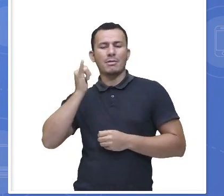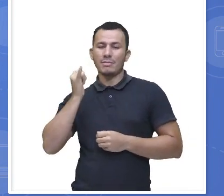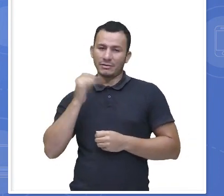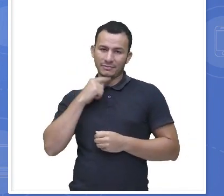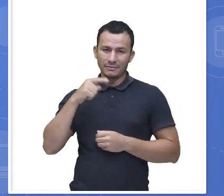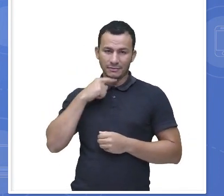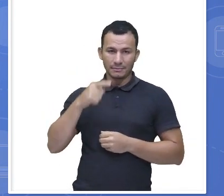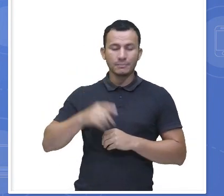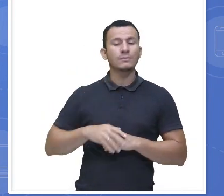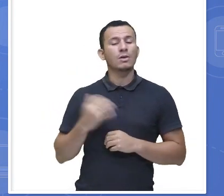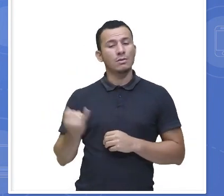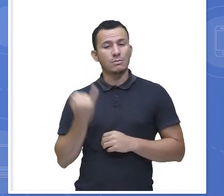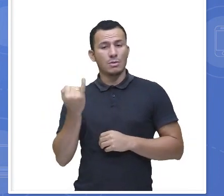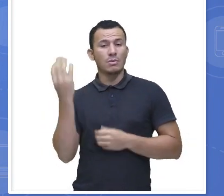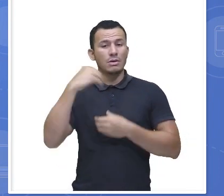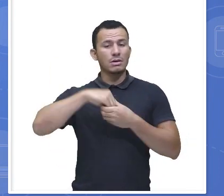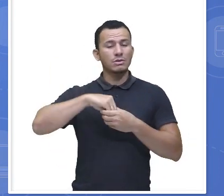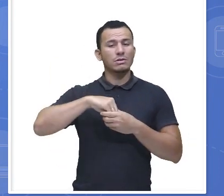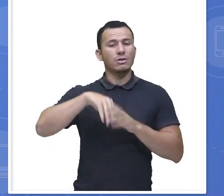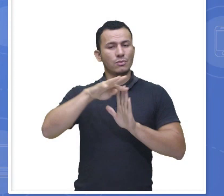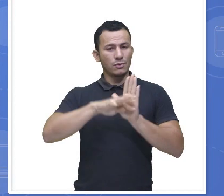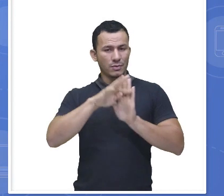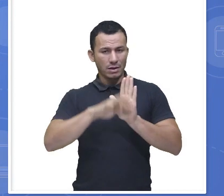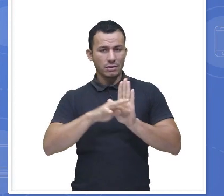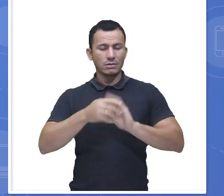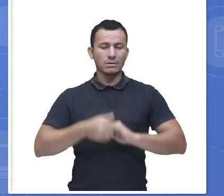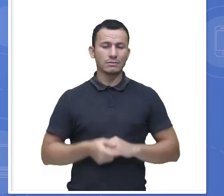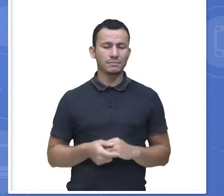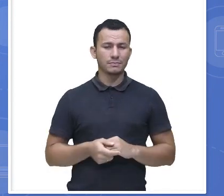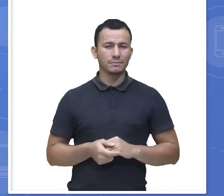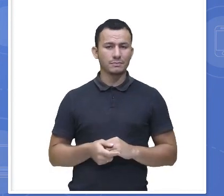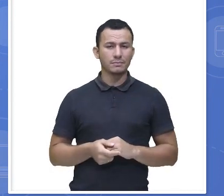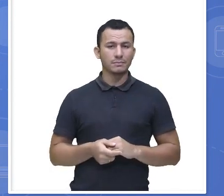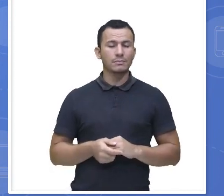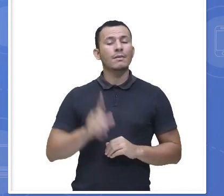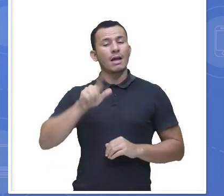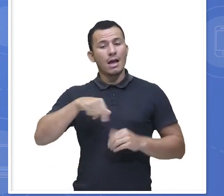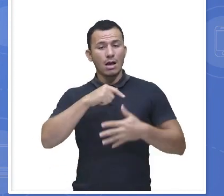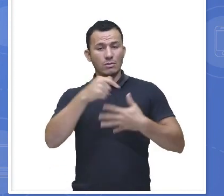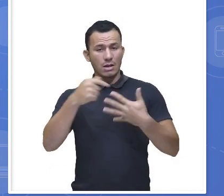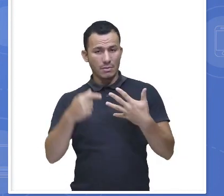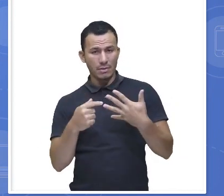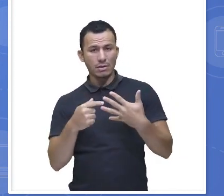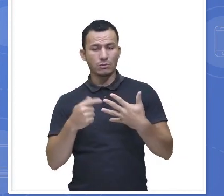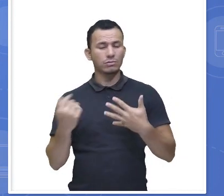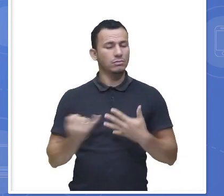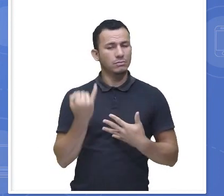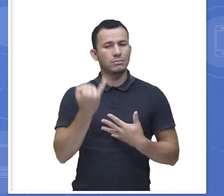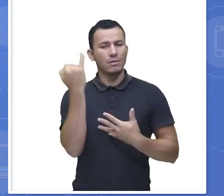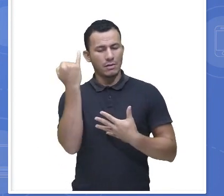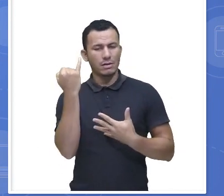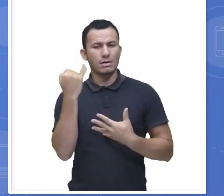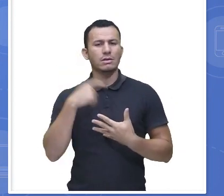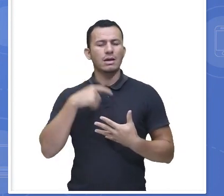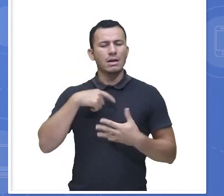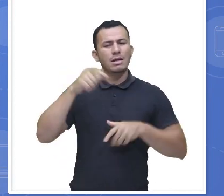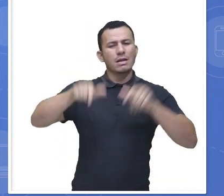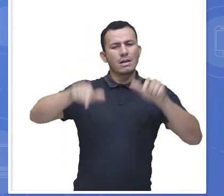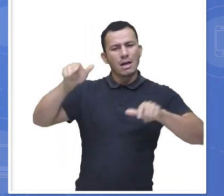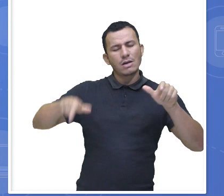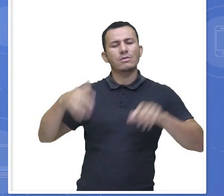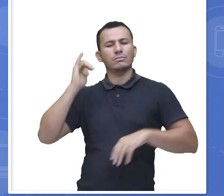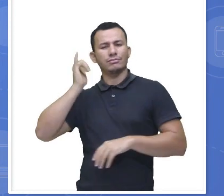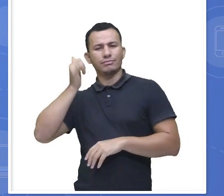são importantíssimos, certo? São os elementos, os indivíduos que realmente participam da